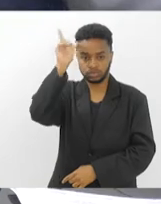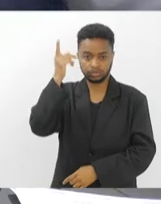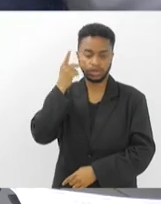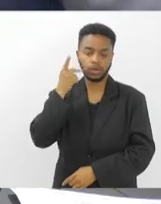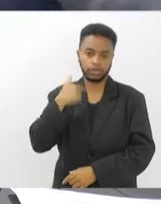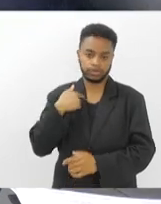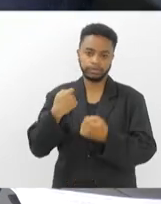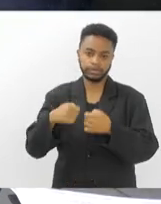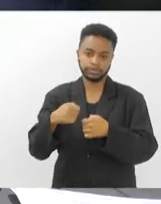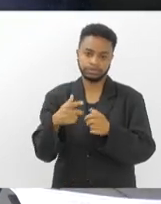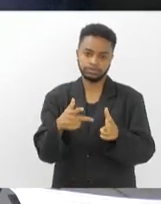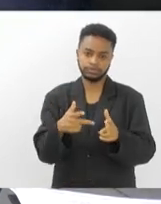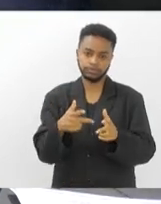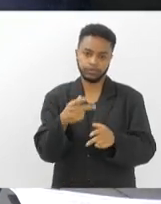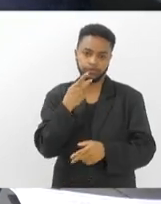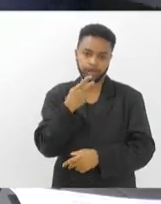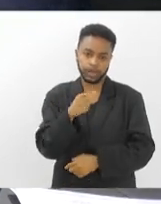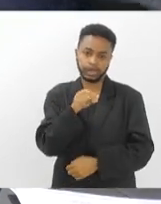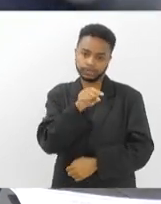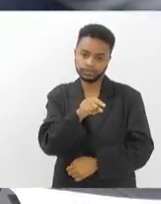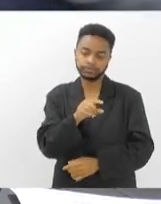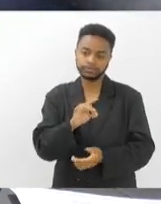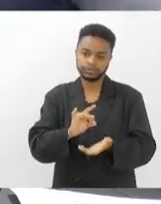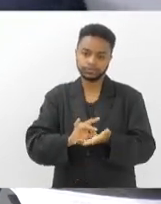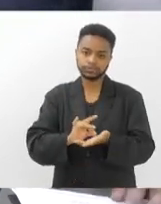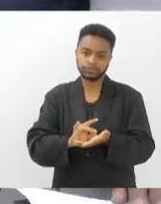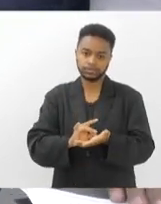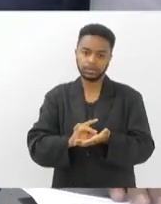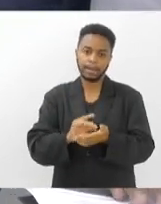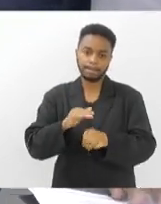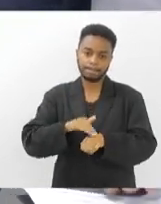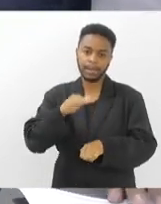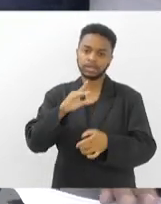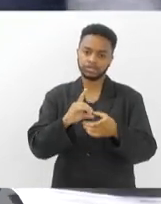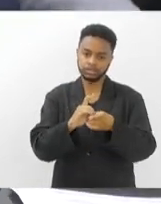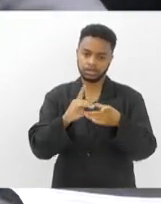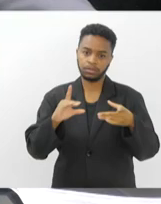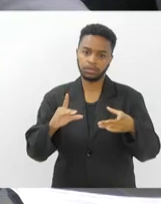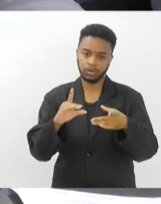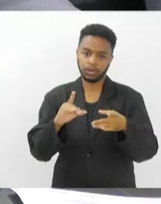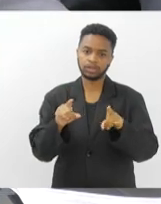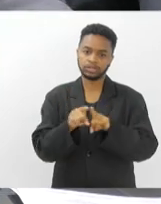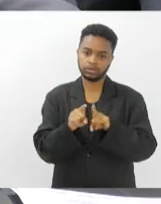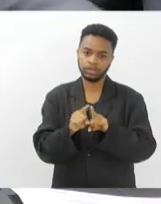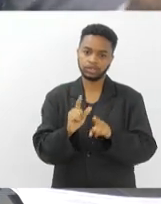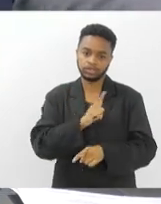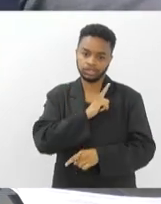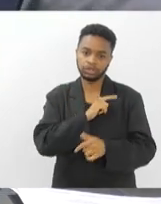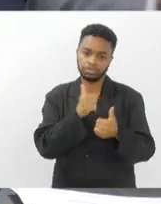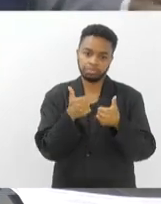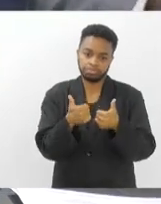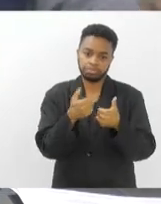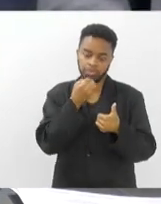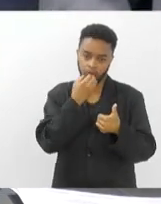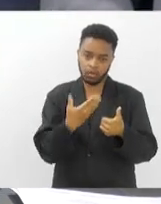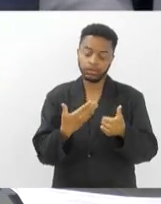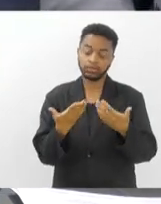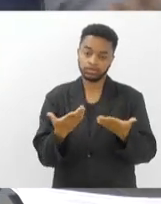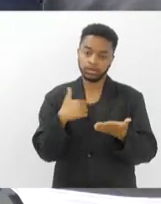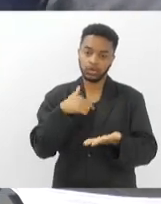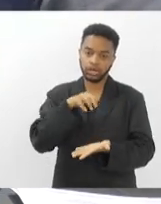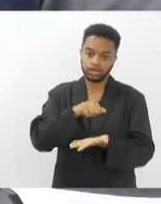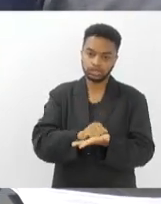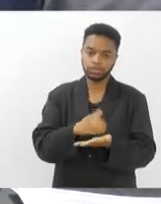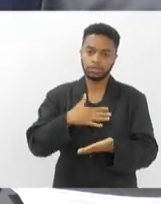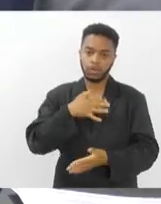que reconhecer que foi das mais democráticas e eficientes gestões. Obrigado. Fique aqui constada a